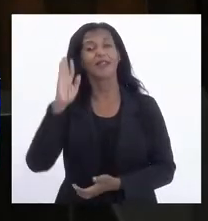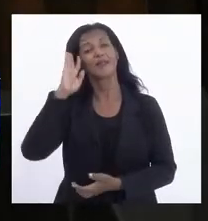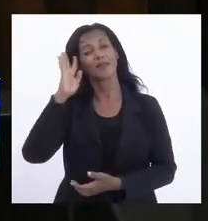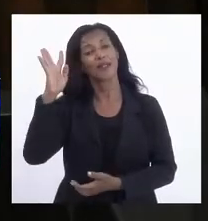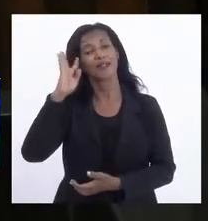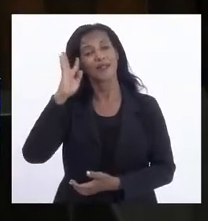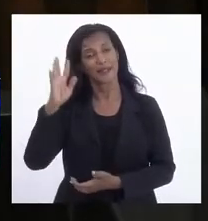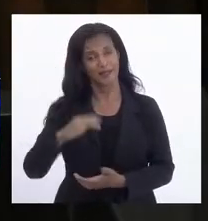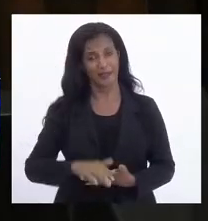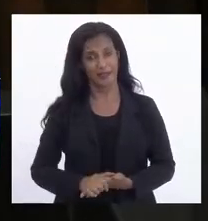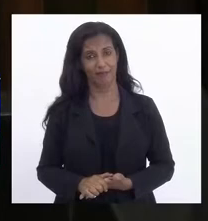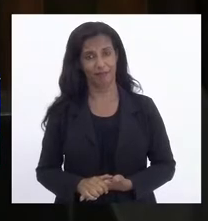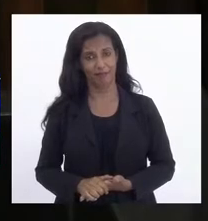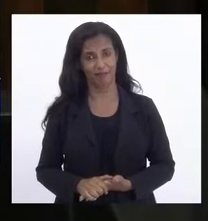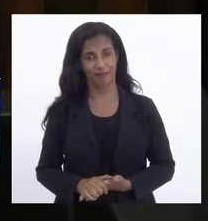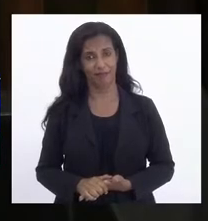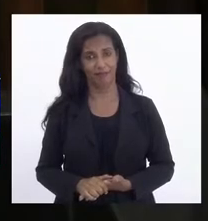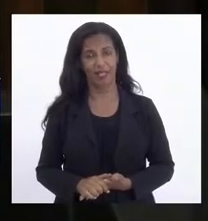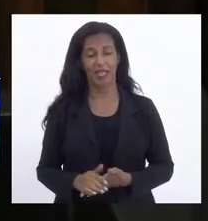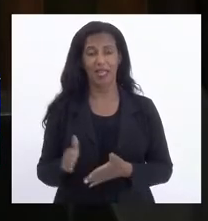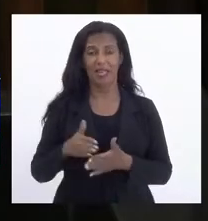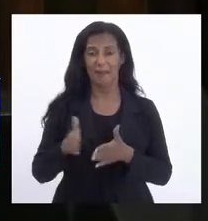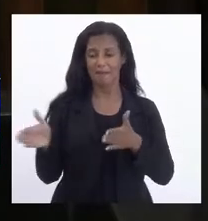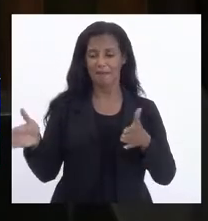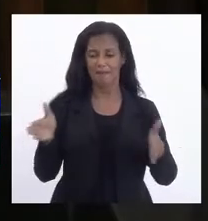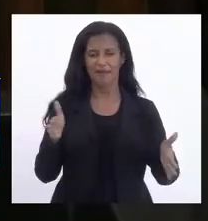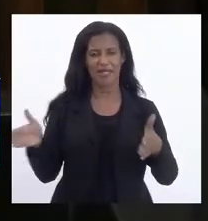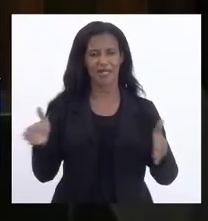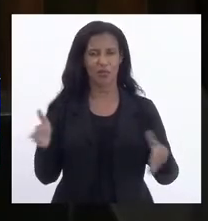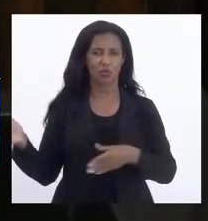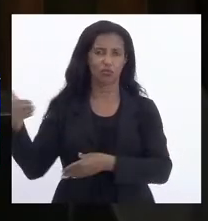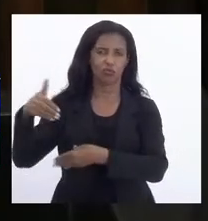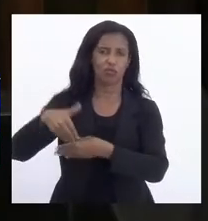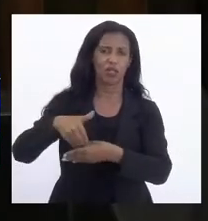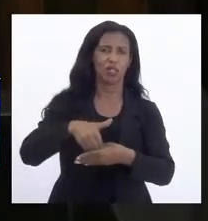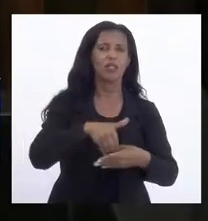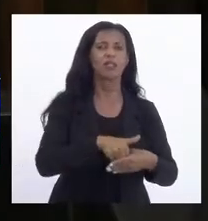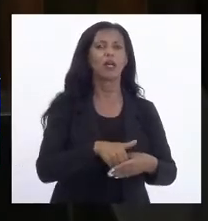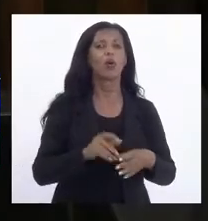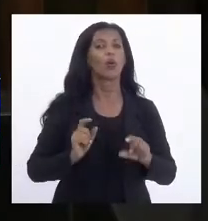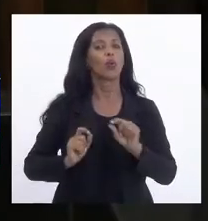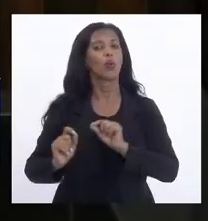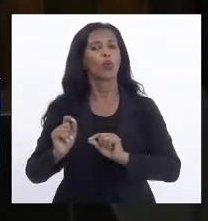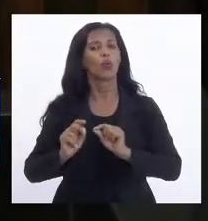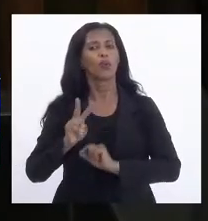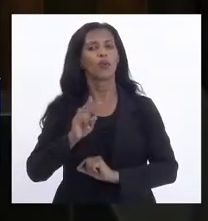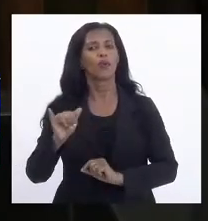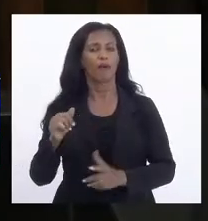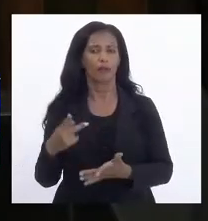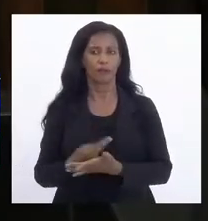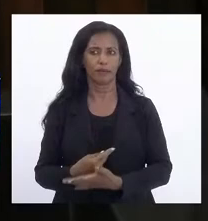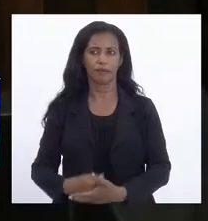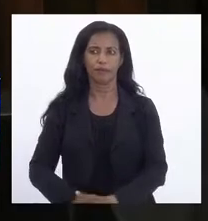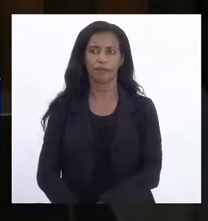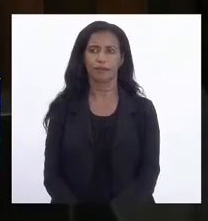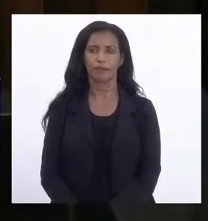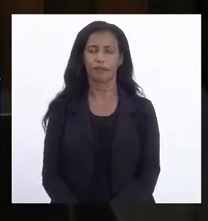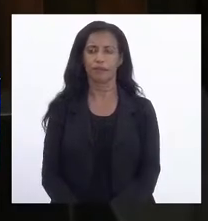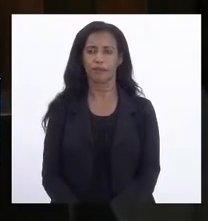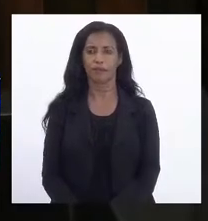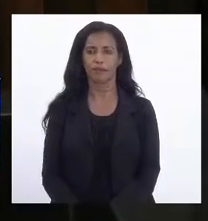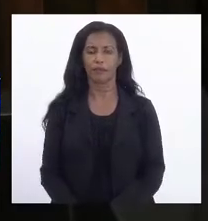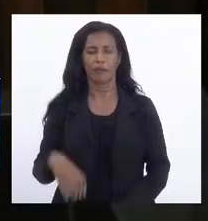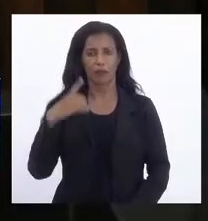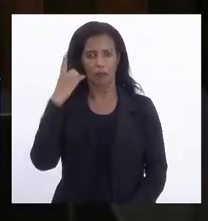imagine em período eleitoral o que irá ocorrer.